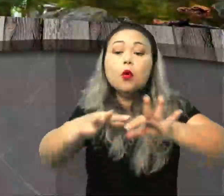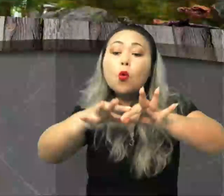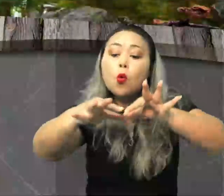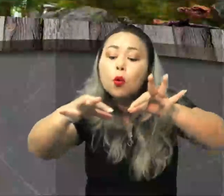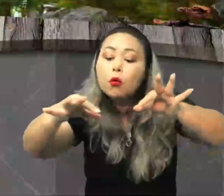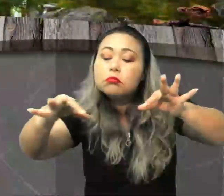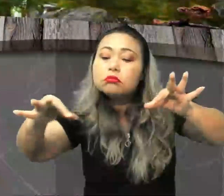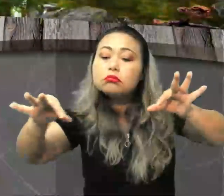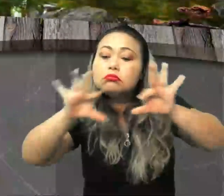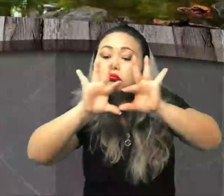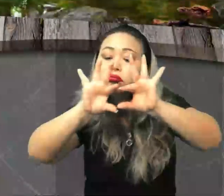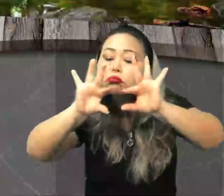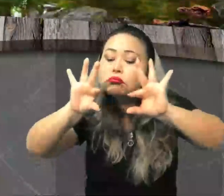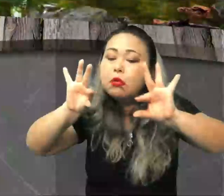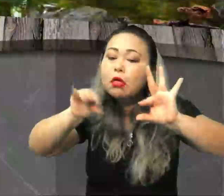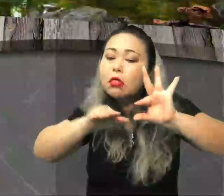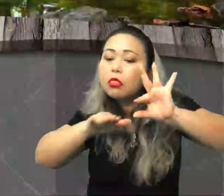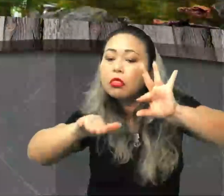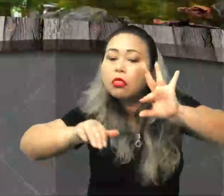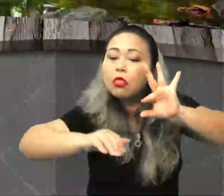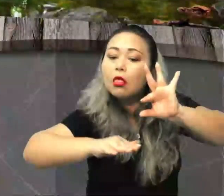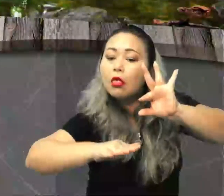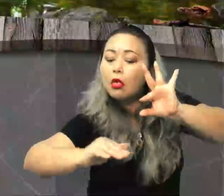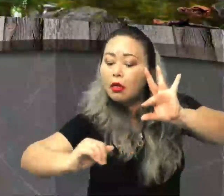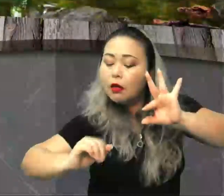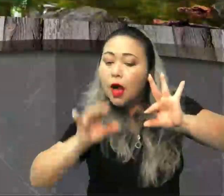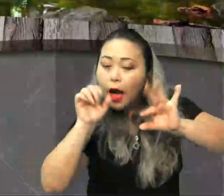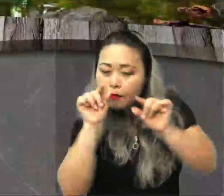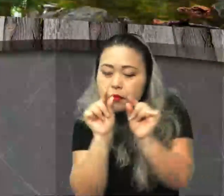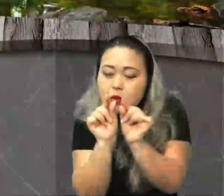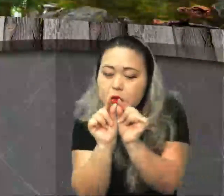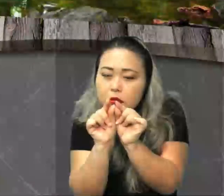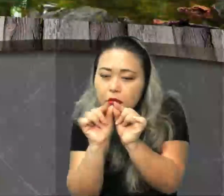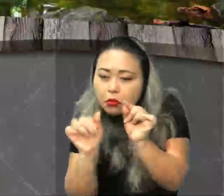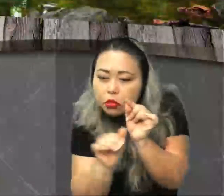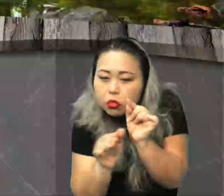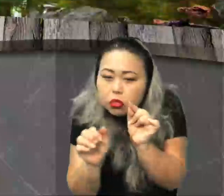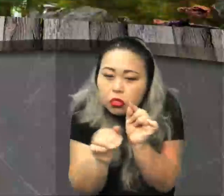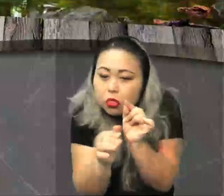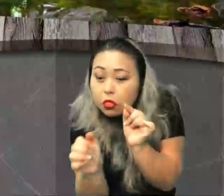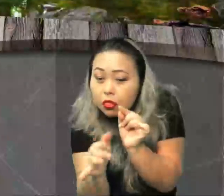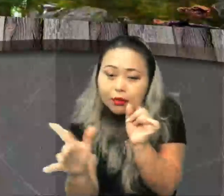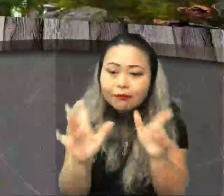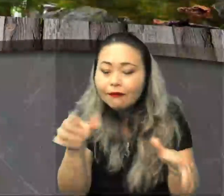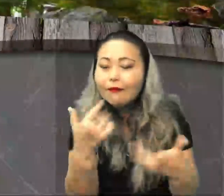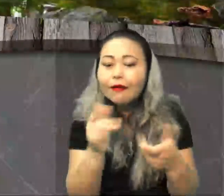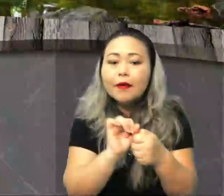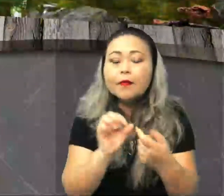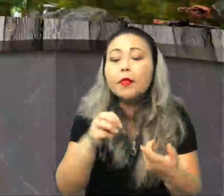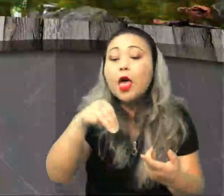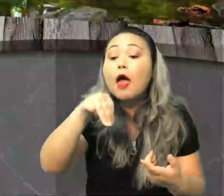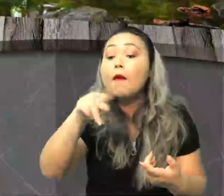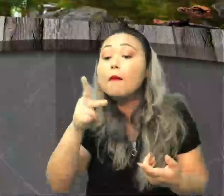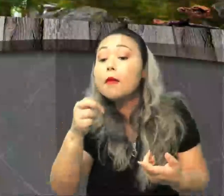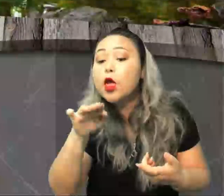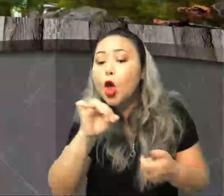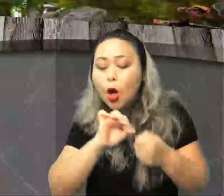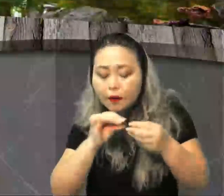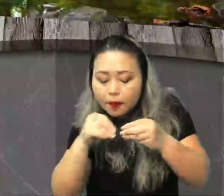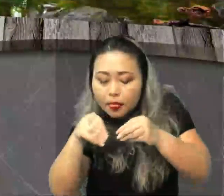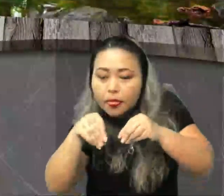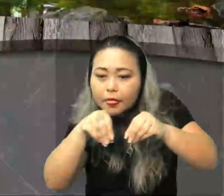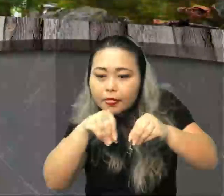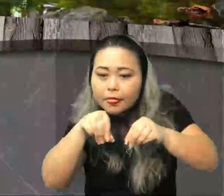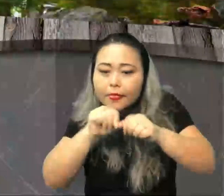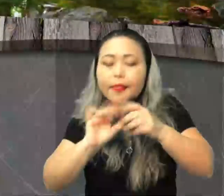alongado, né? Se andam no solo, aí, as minhocas, por exemplo, vão se rastejando, né? Tem essa locomoção